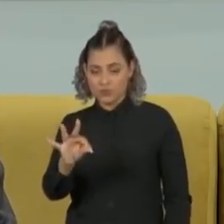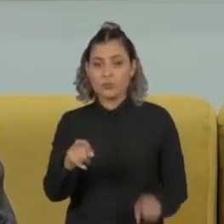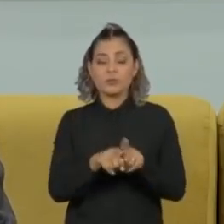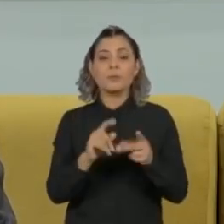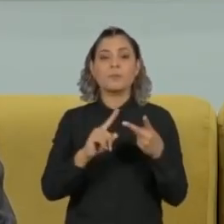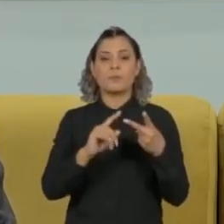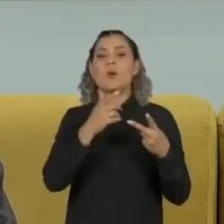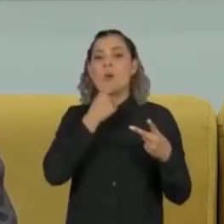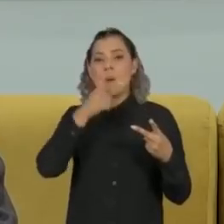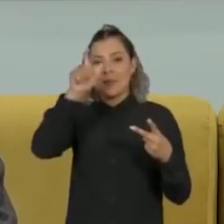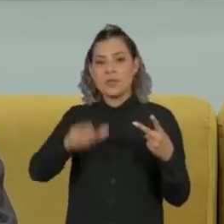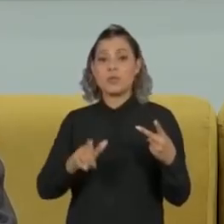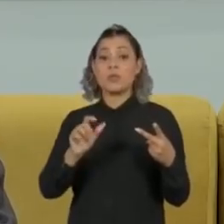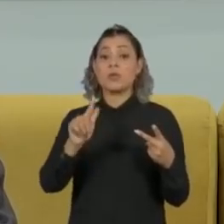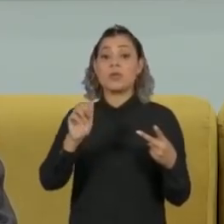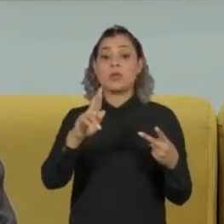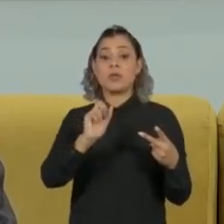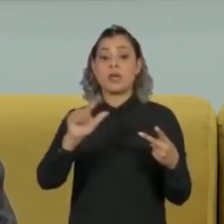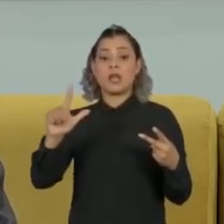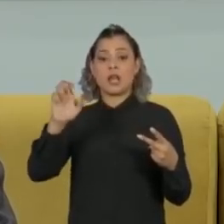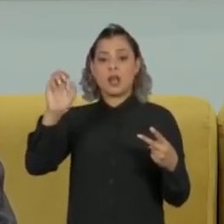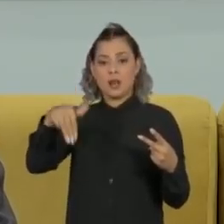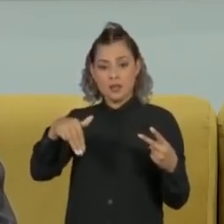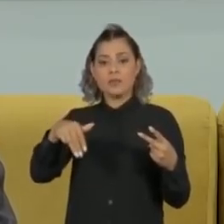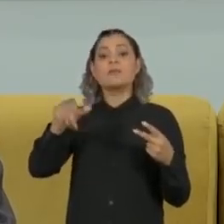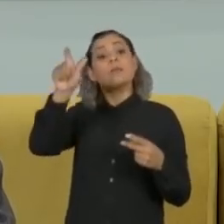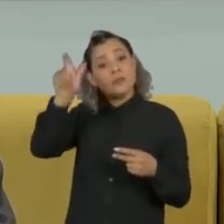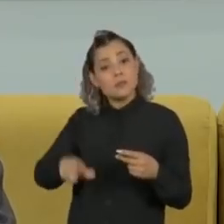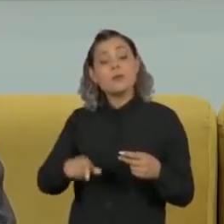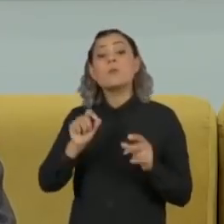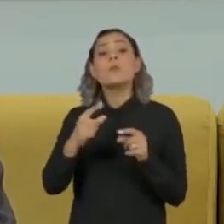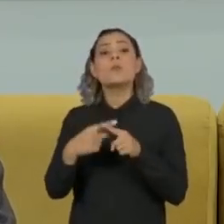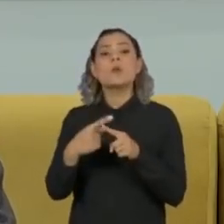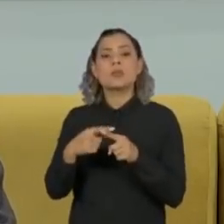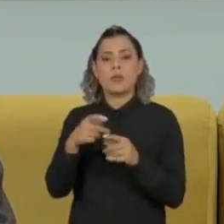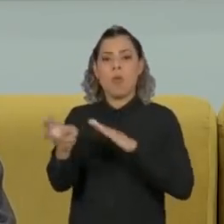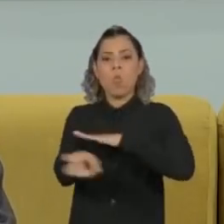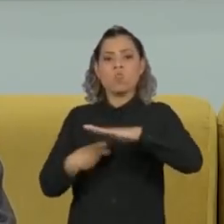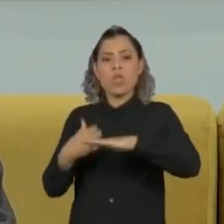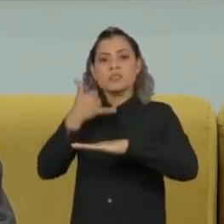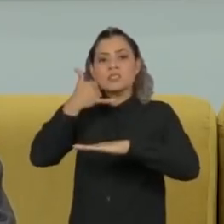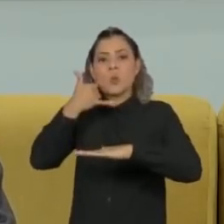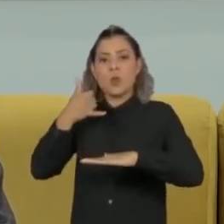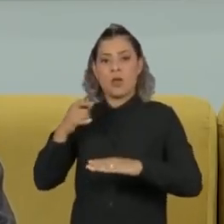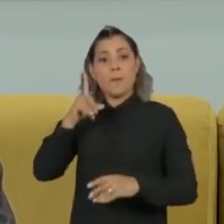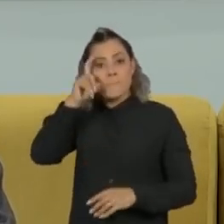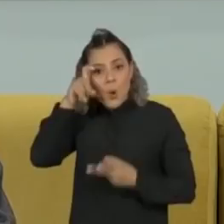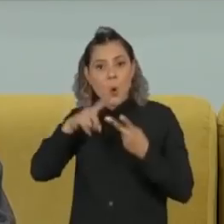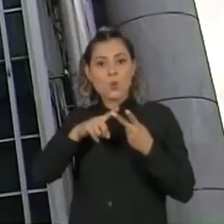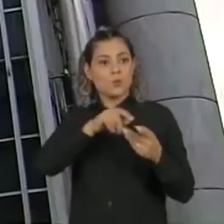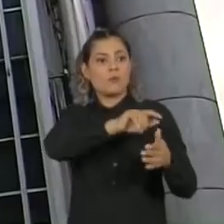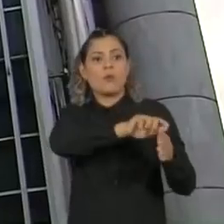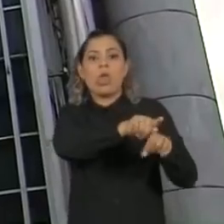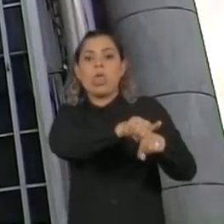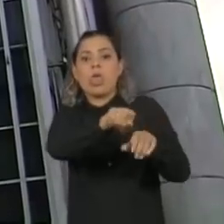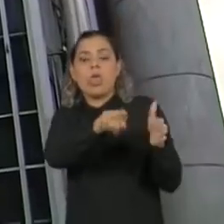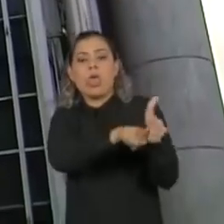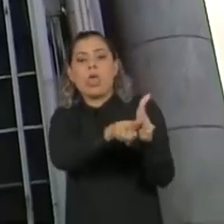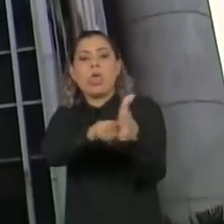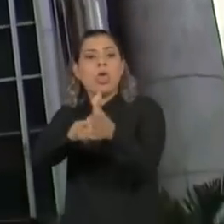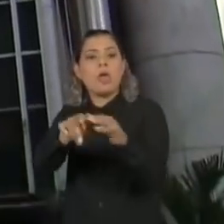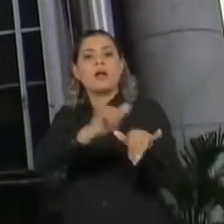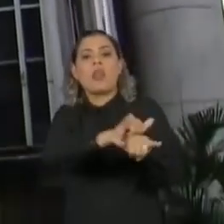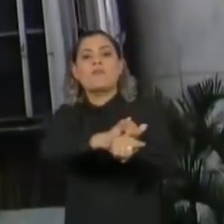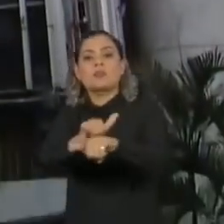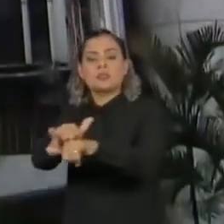contra 6 hackers por invasão dos celulares do ex-juiz Sérgio Moro e procuradores da Lava Jato.